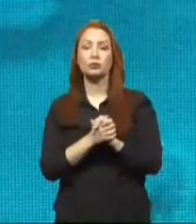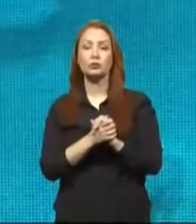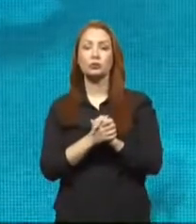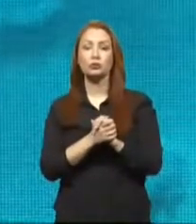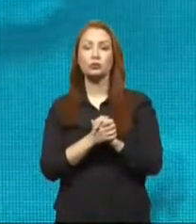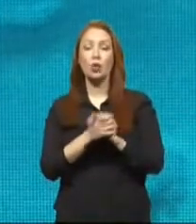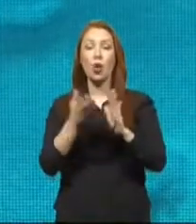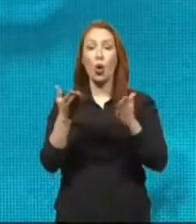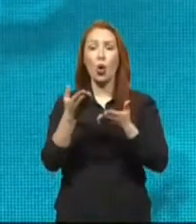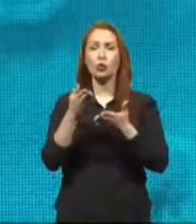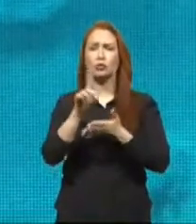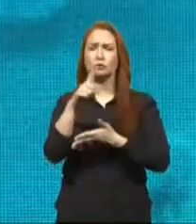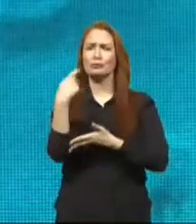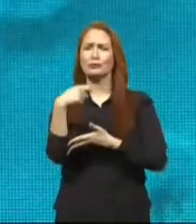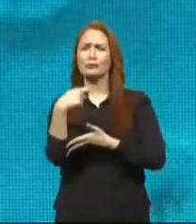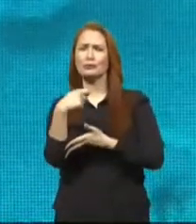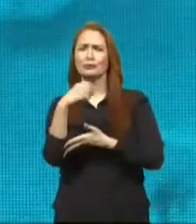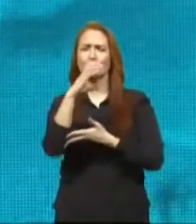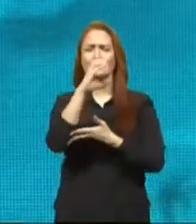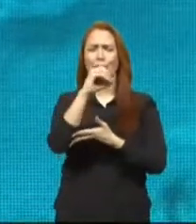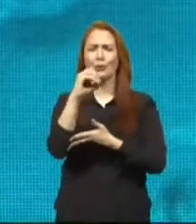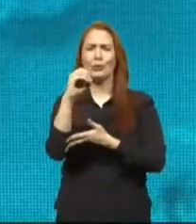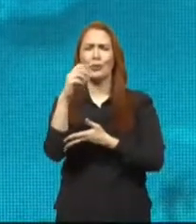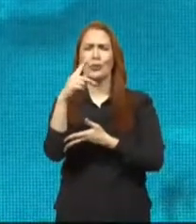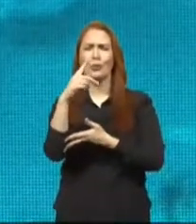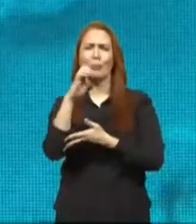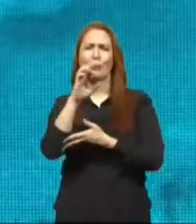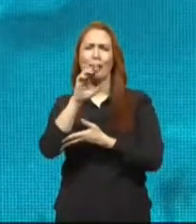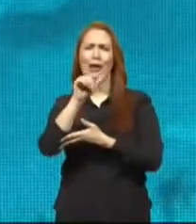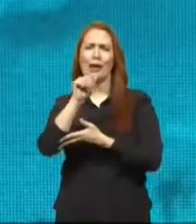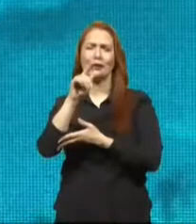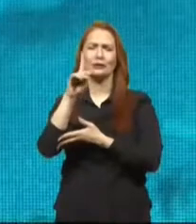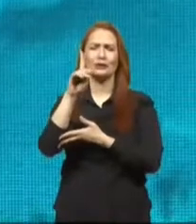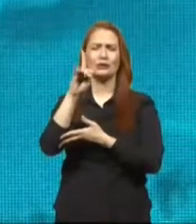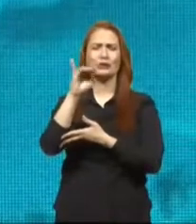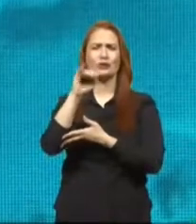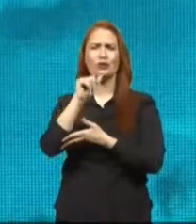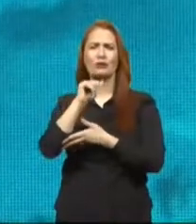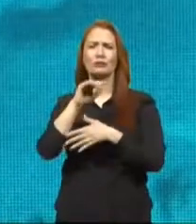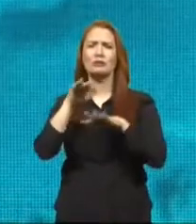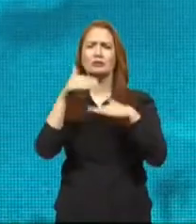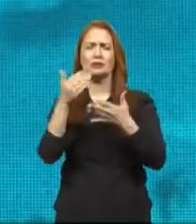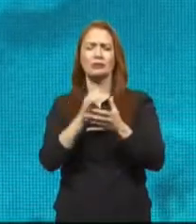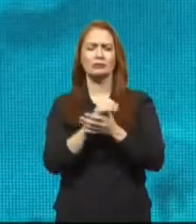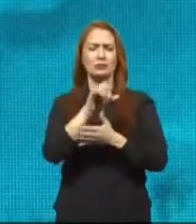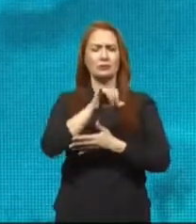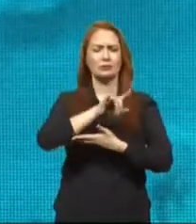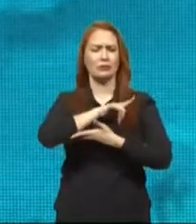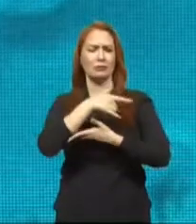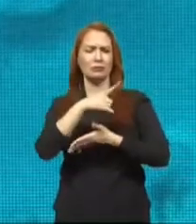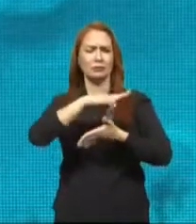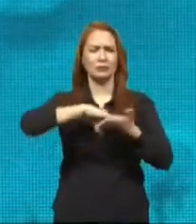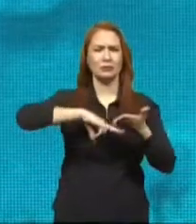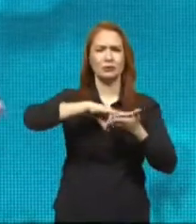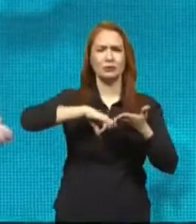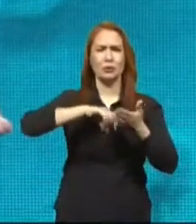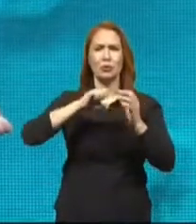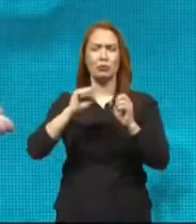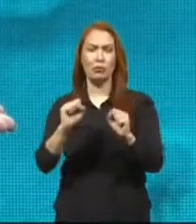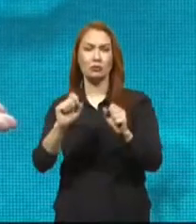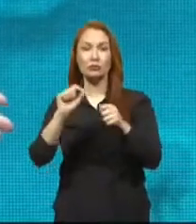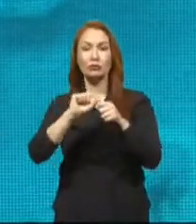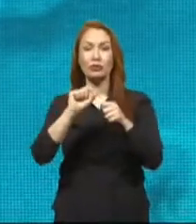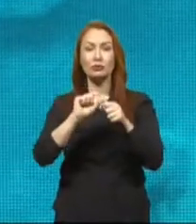a cooperativa. Porque se a cooperativa ainda não está formalizada, ela pode... se valer do trabalho de um